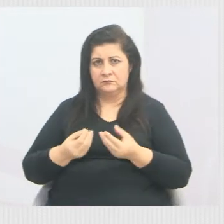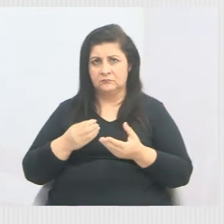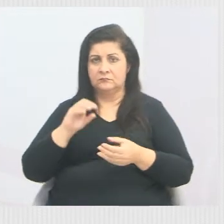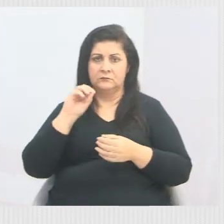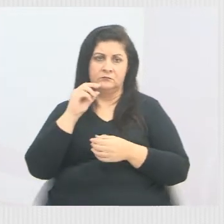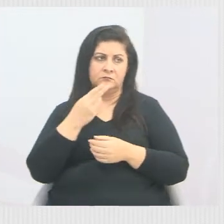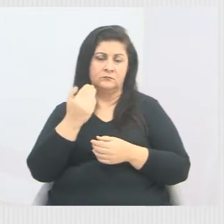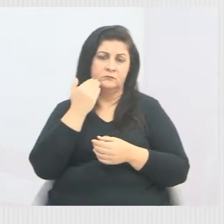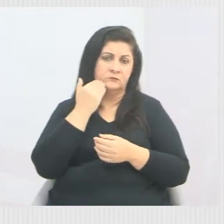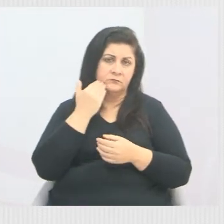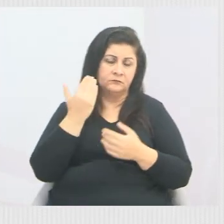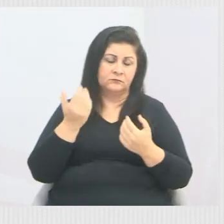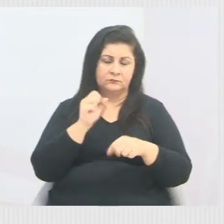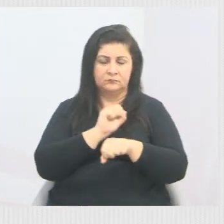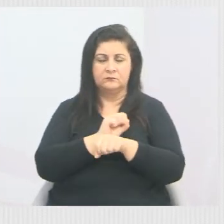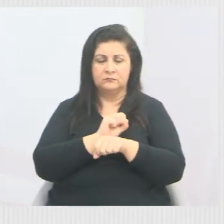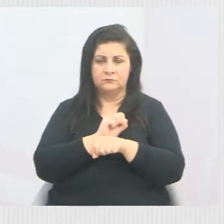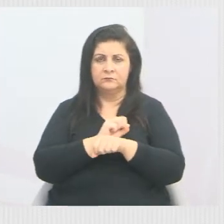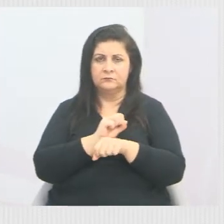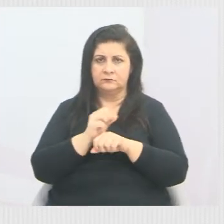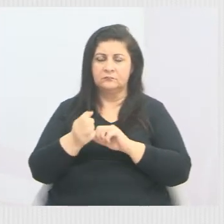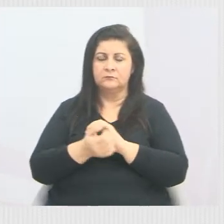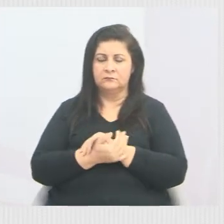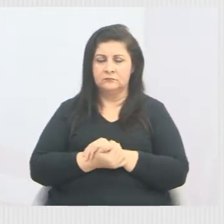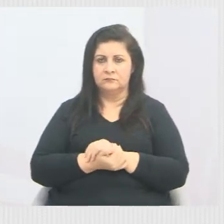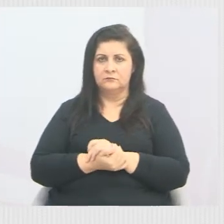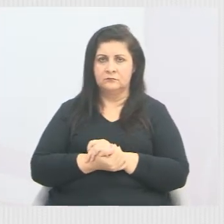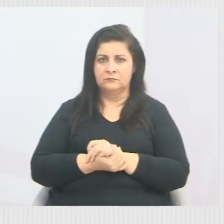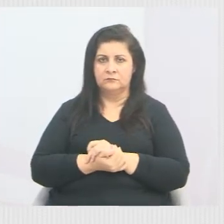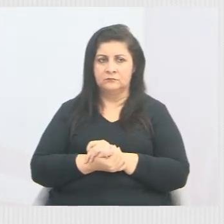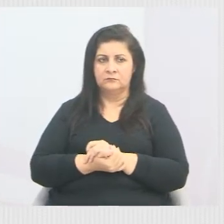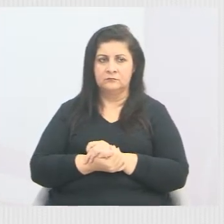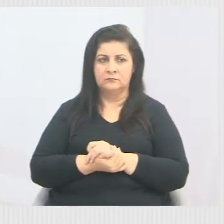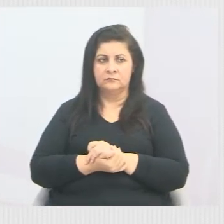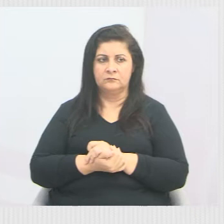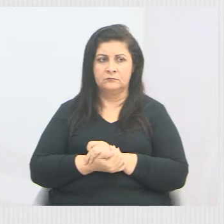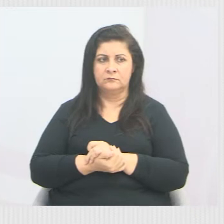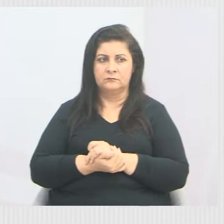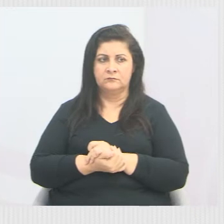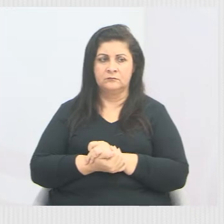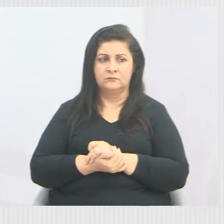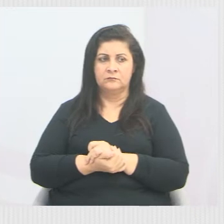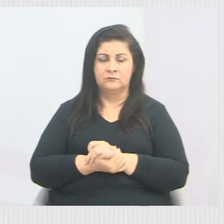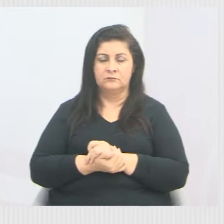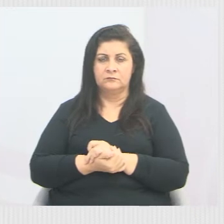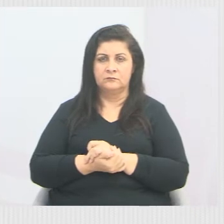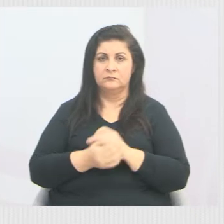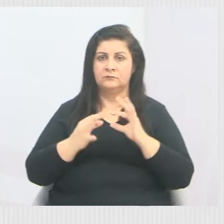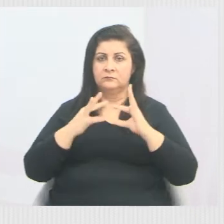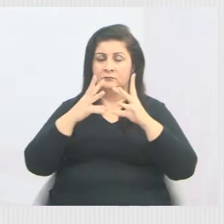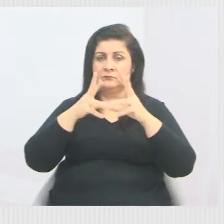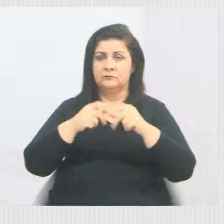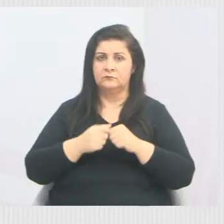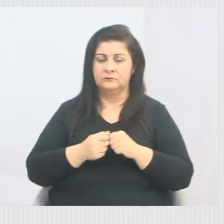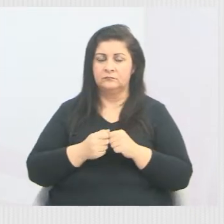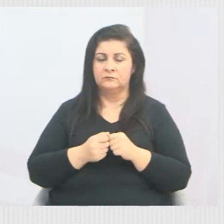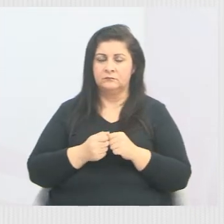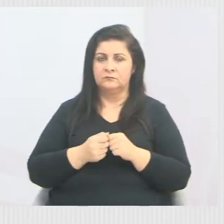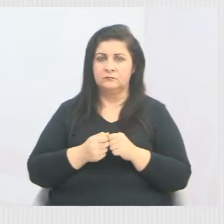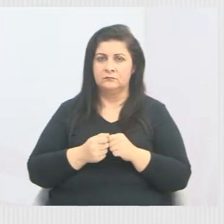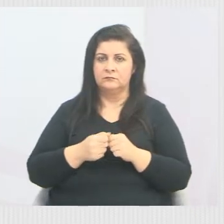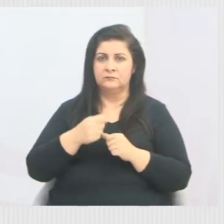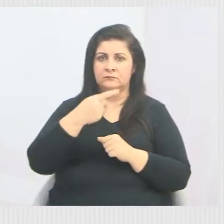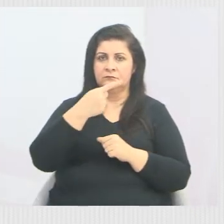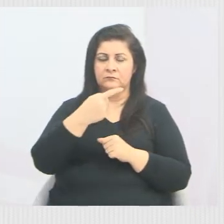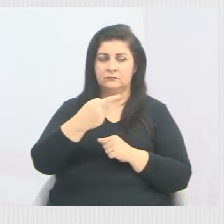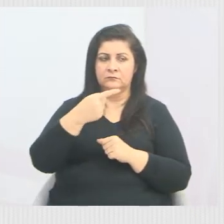foi entregue. Está aguardando para que ela possa fazer o seu processamento. Um total acumulado